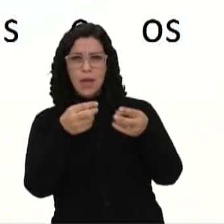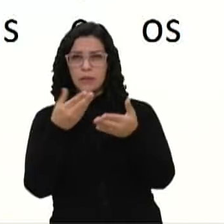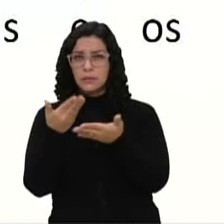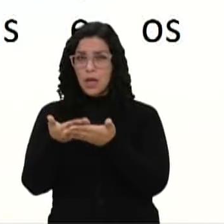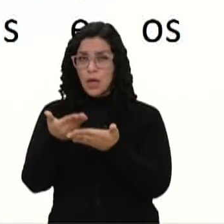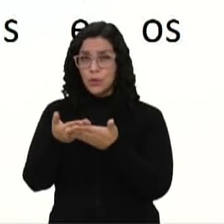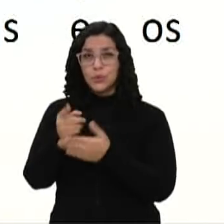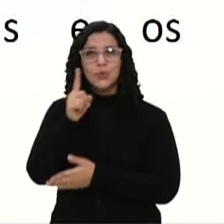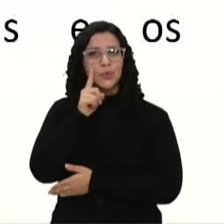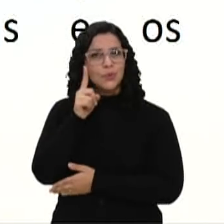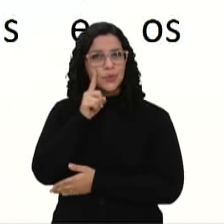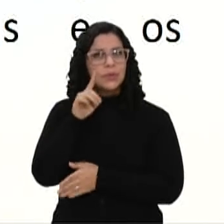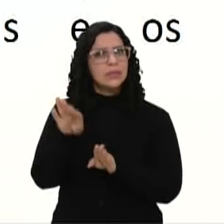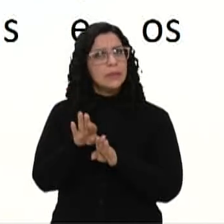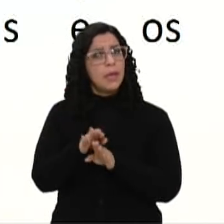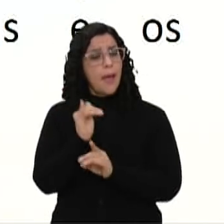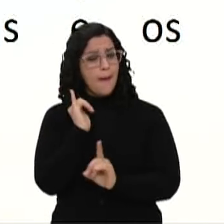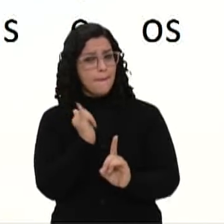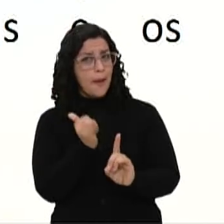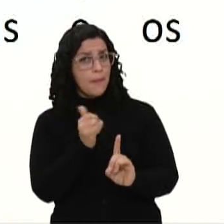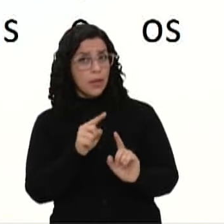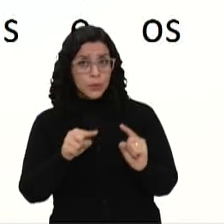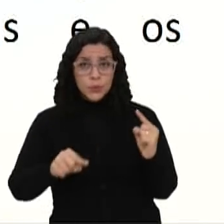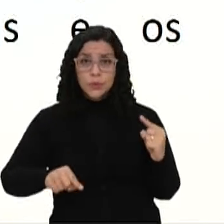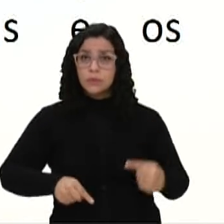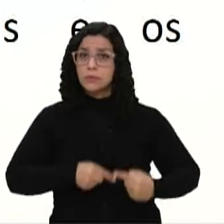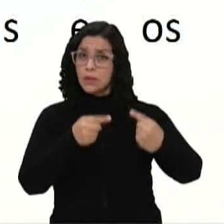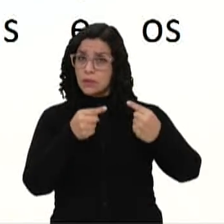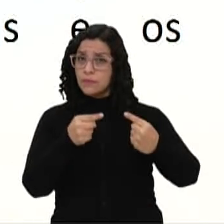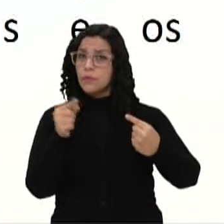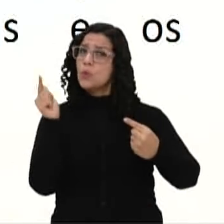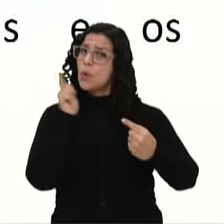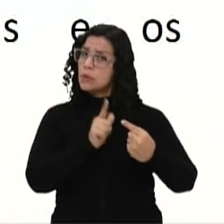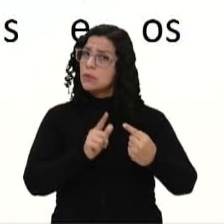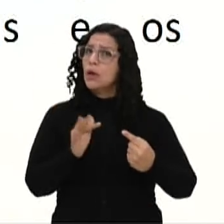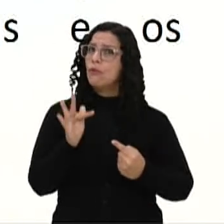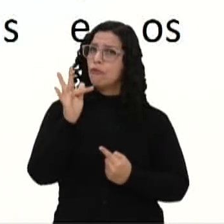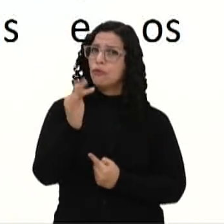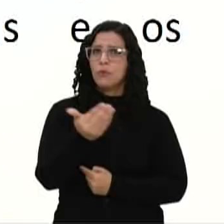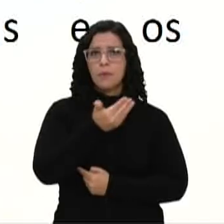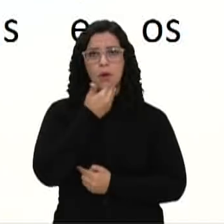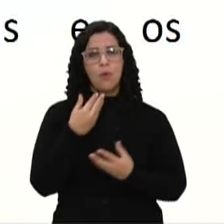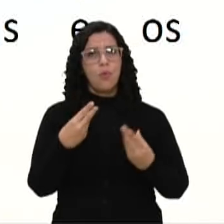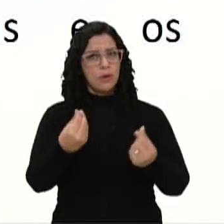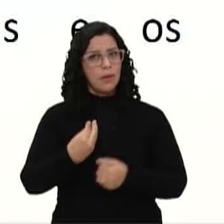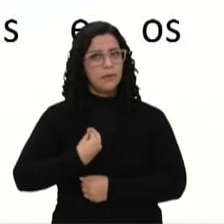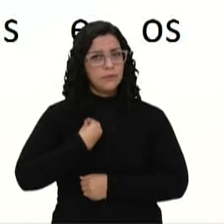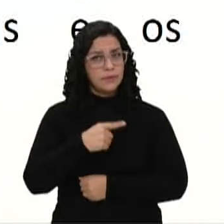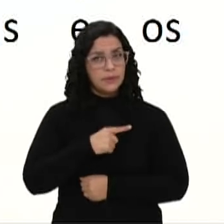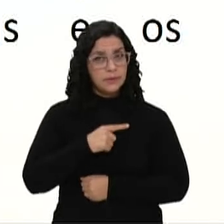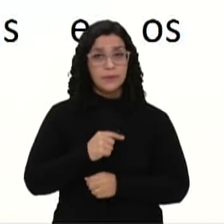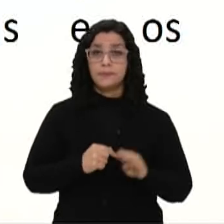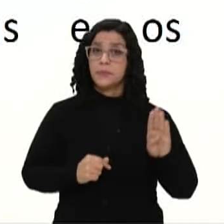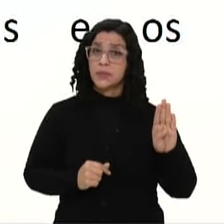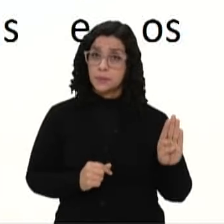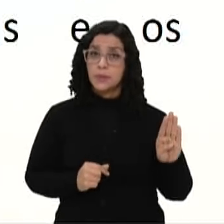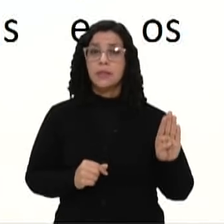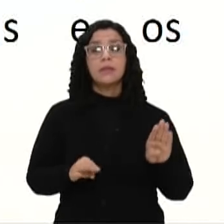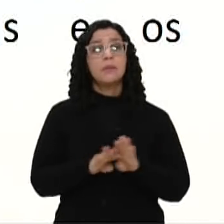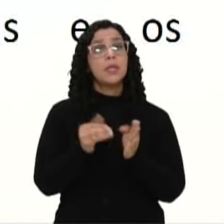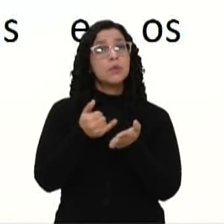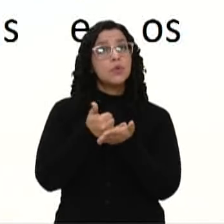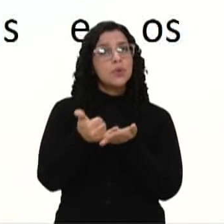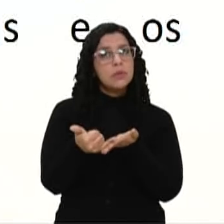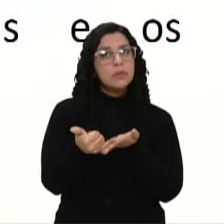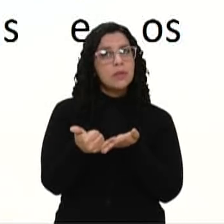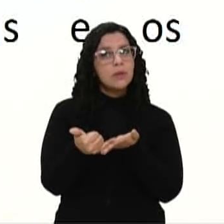cotidiano, procura convencê-los que os desafios podem levar a momentos compensadores no futuro. E a letra B é a introdução